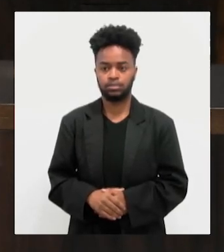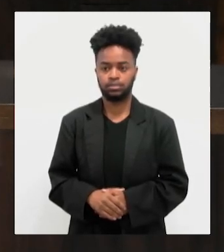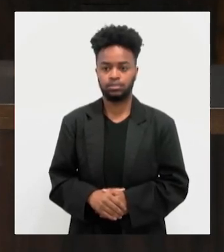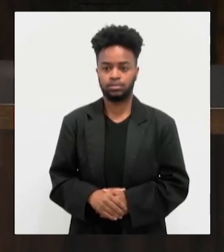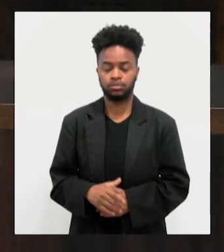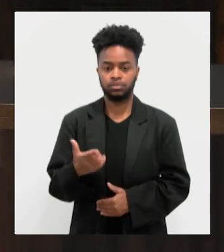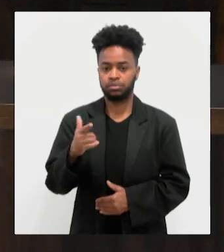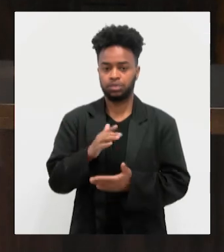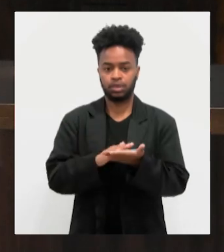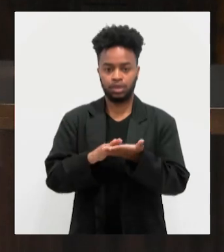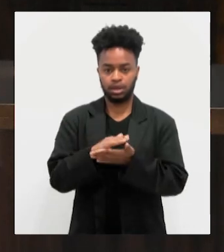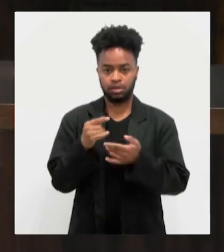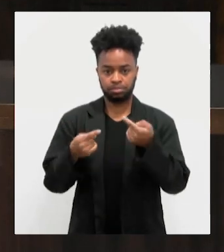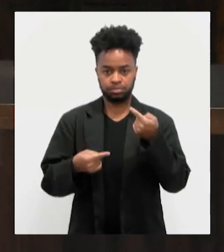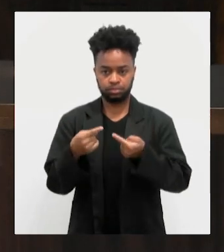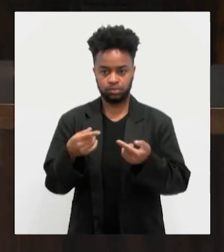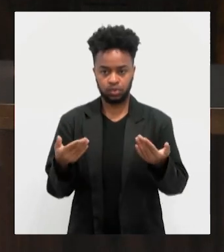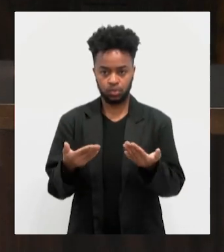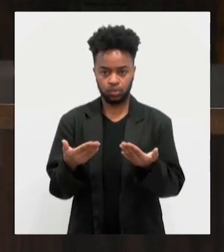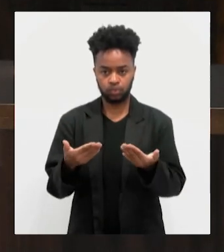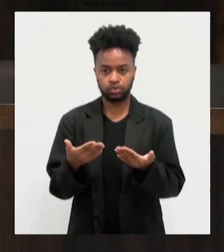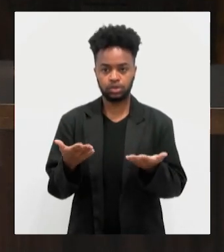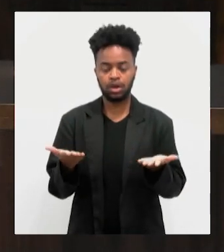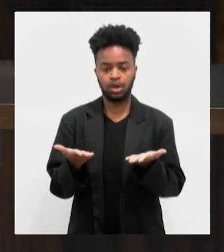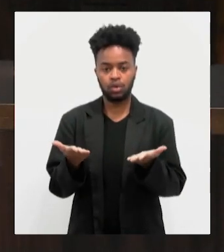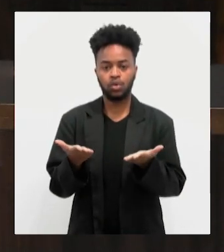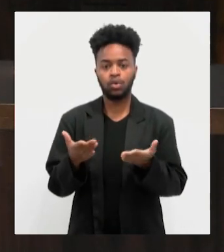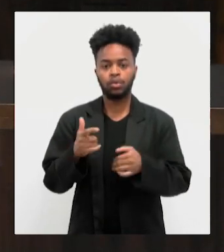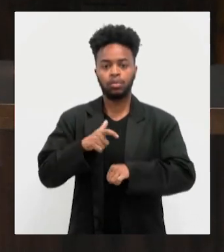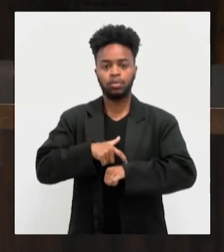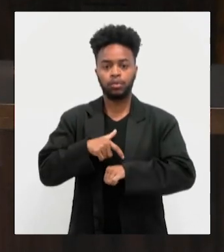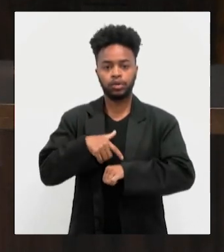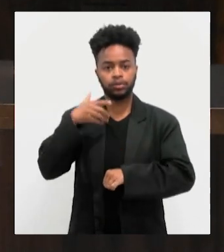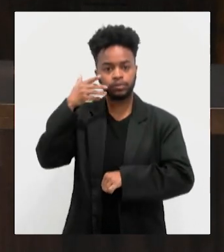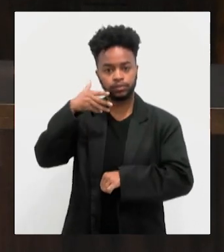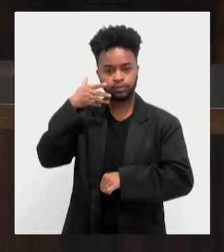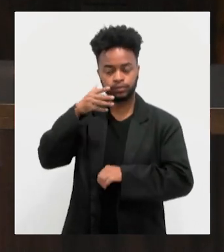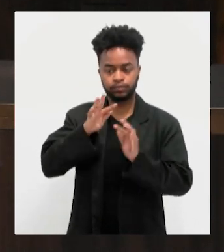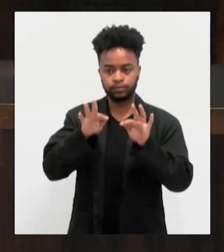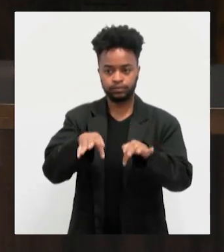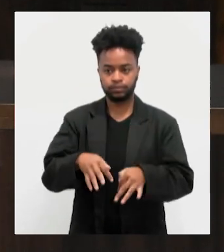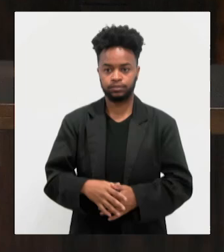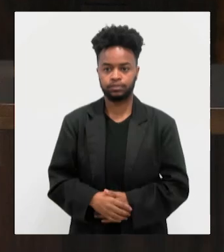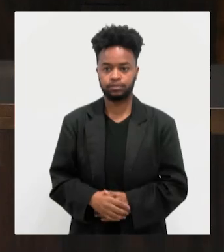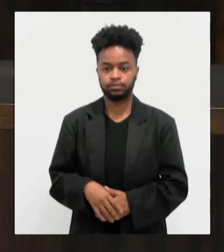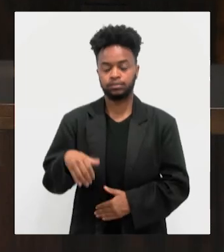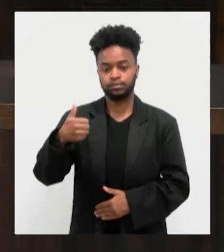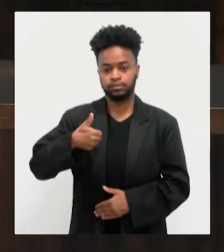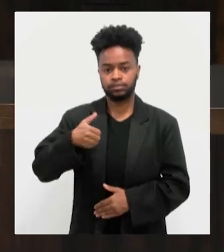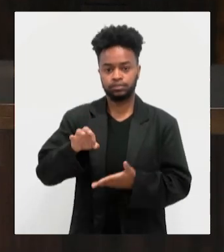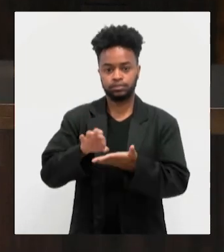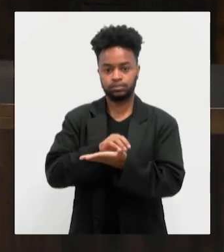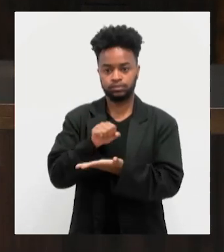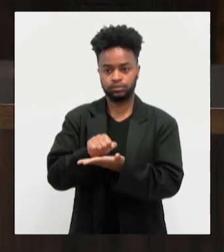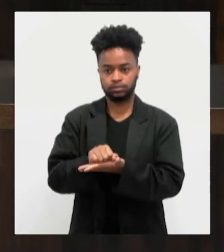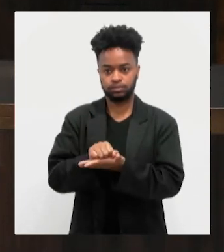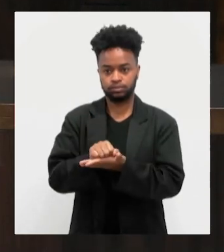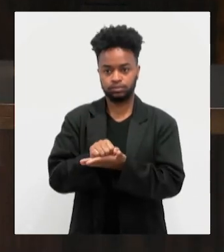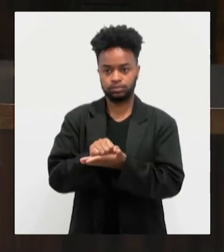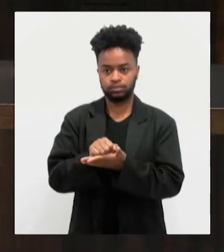Nada mais havendo a tratar na ordem do dia, passa-se ao expediente final. Primeiro orador,